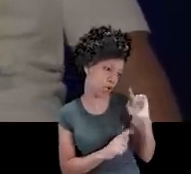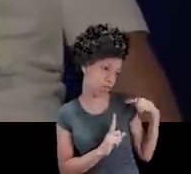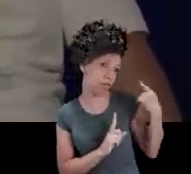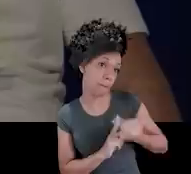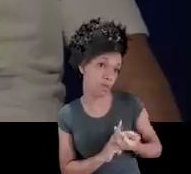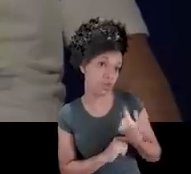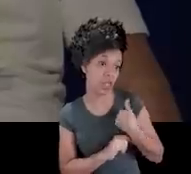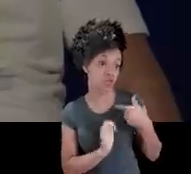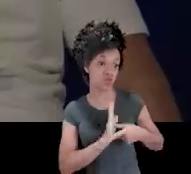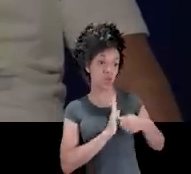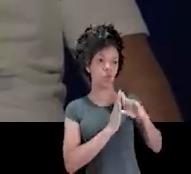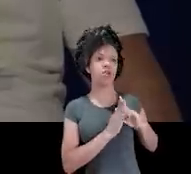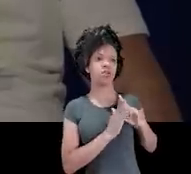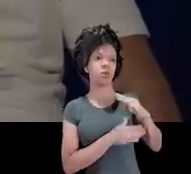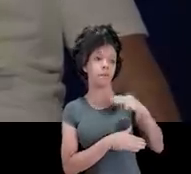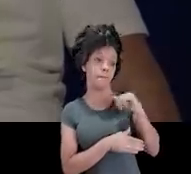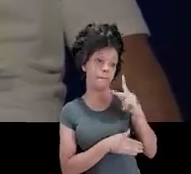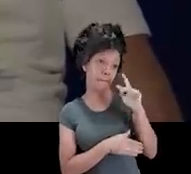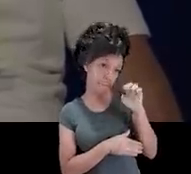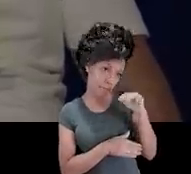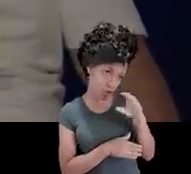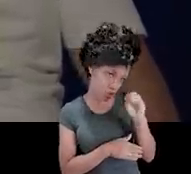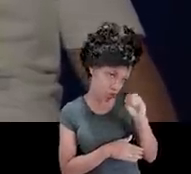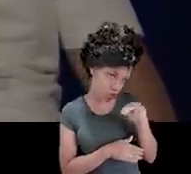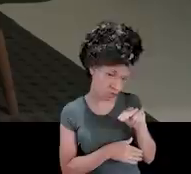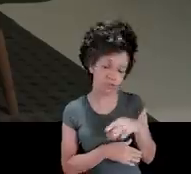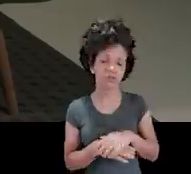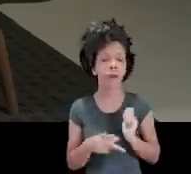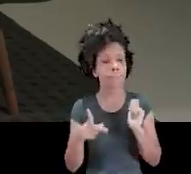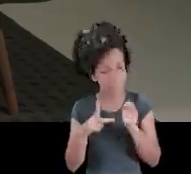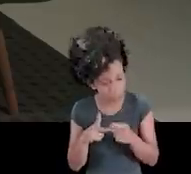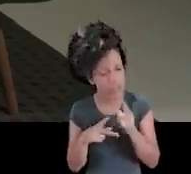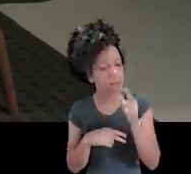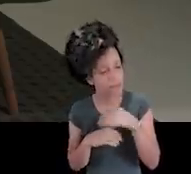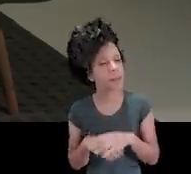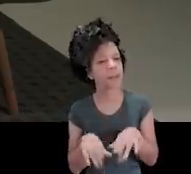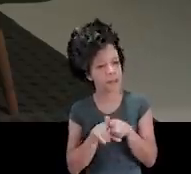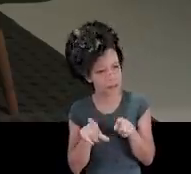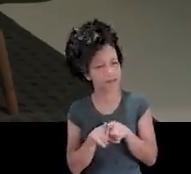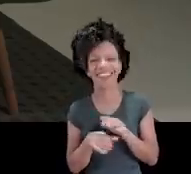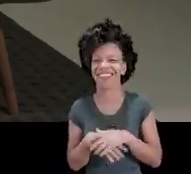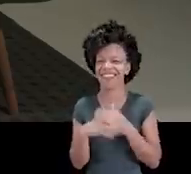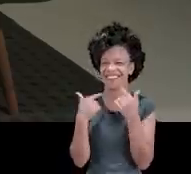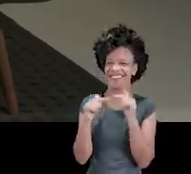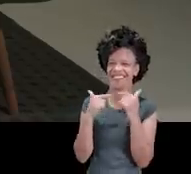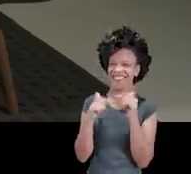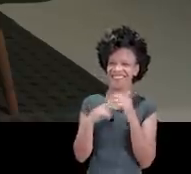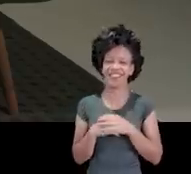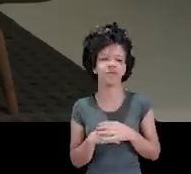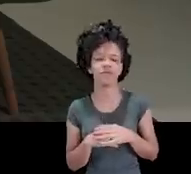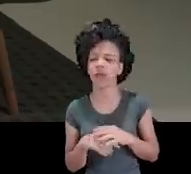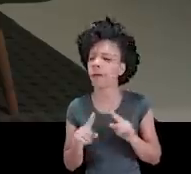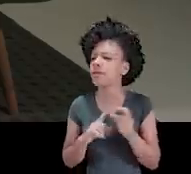Eu sou o antecessor do Michael Jordan. Inclusive, eu deveria mandar o Pix para que ele possa... Um dólar, hein?